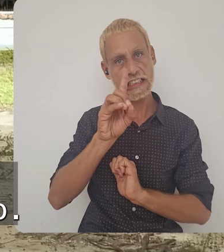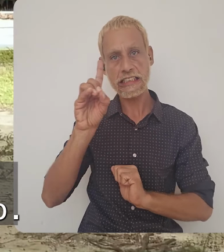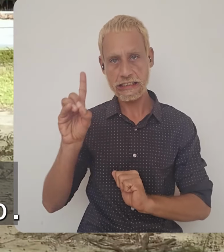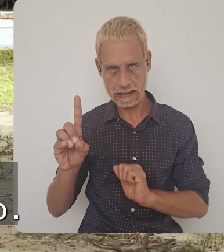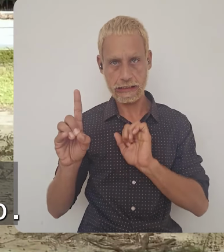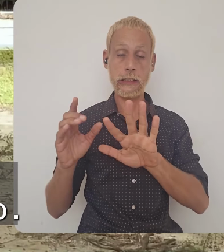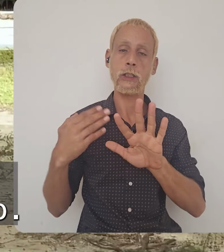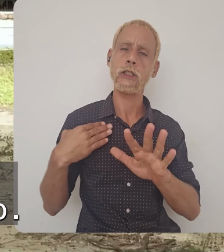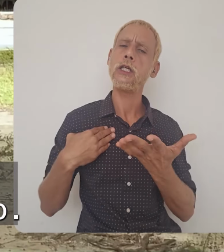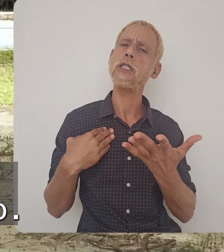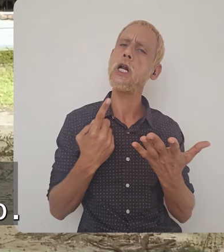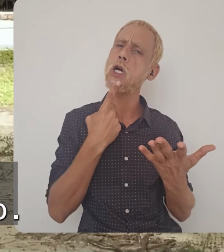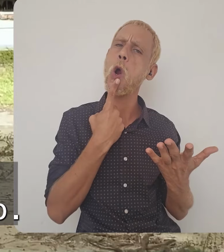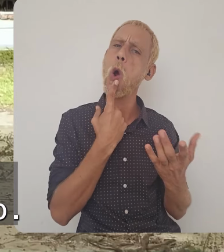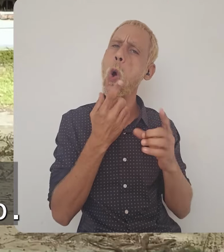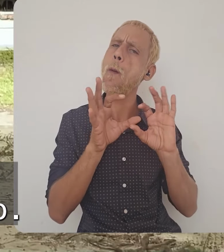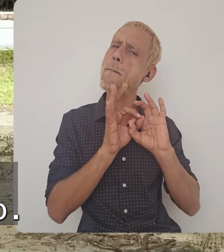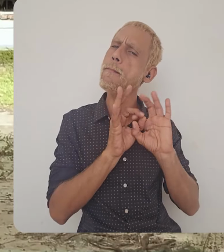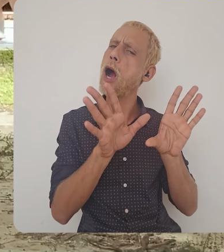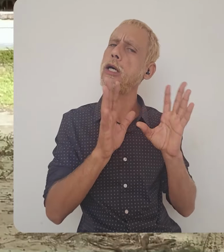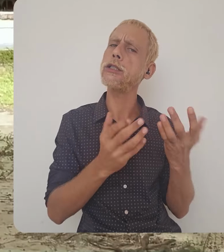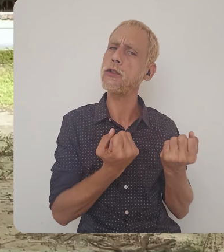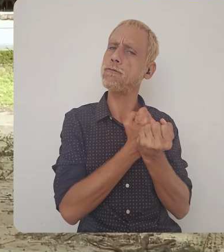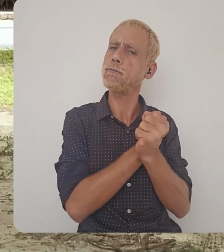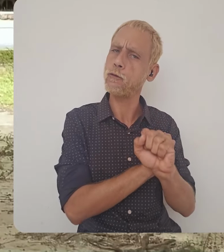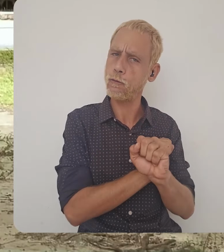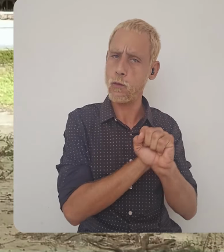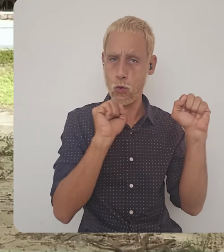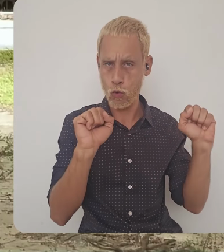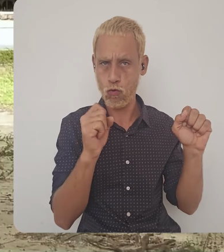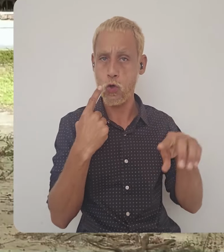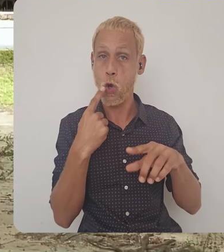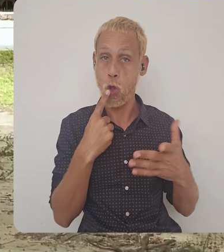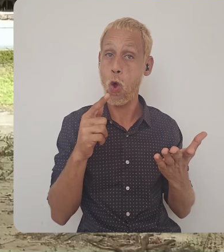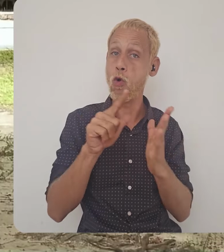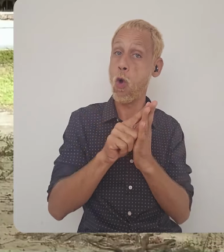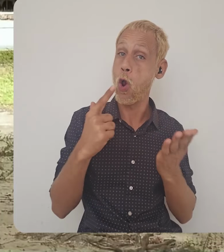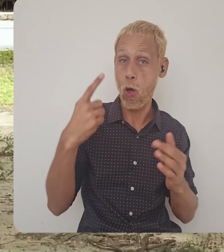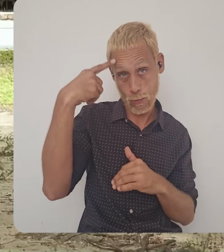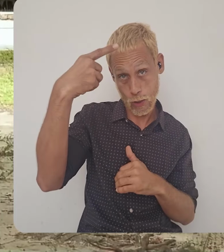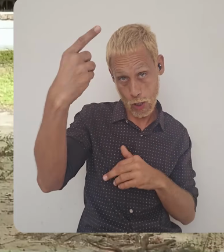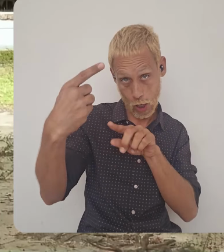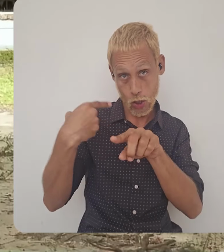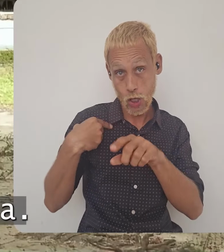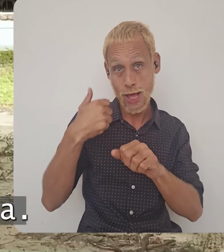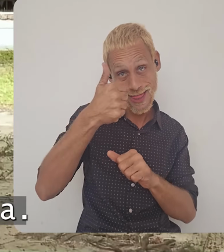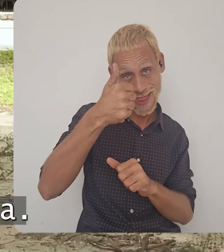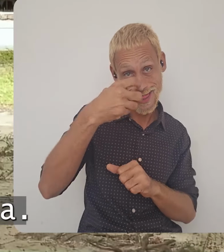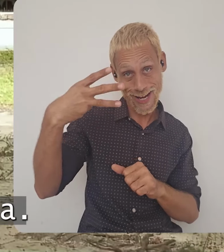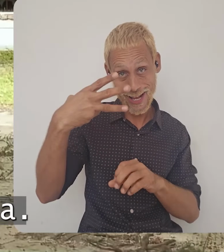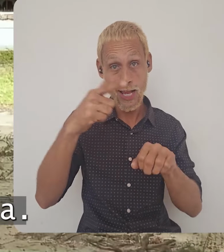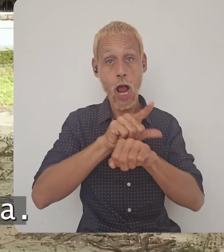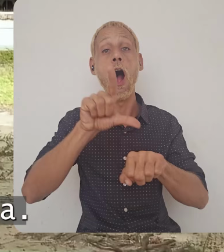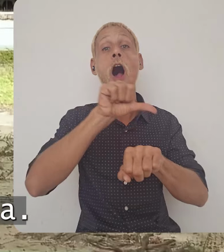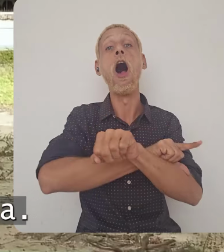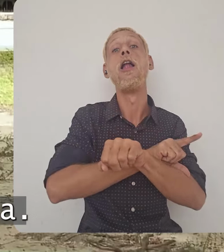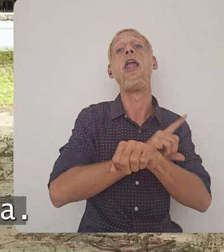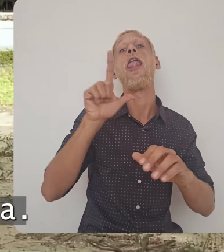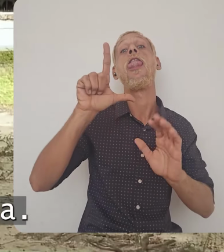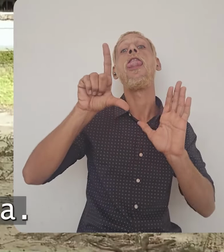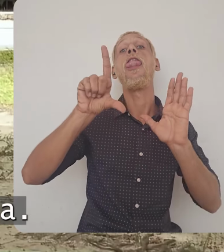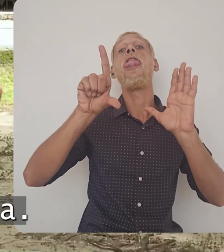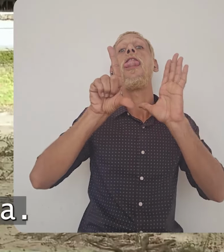posição muito discreta com relação à questão do abolicionismo. O diário só veio se envolver no abolicionismo praticamente 13 anos